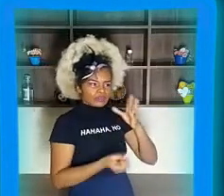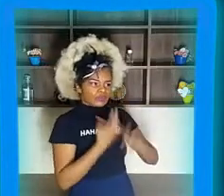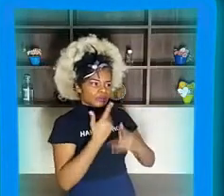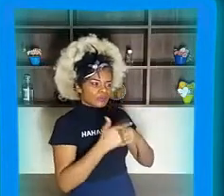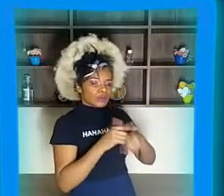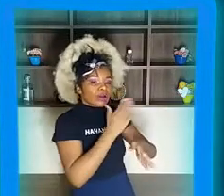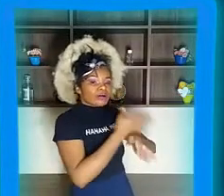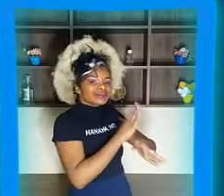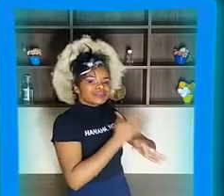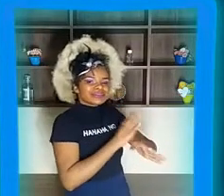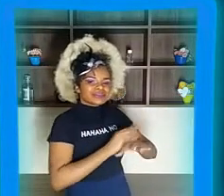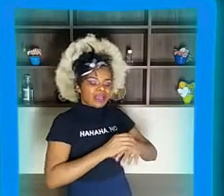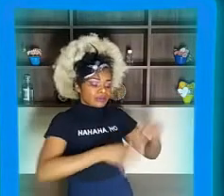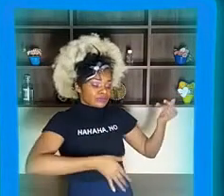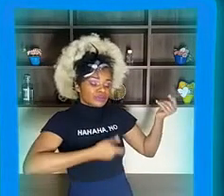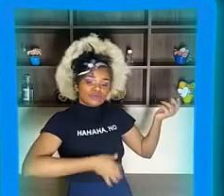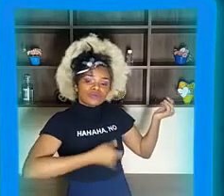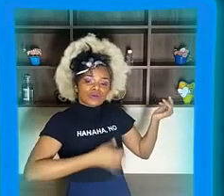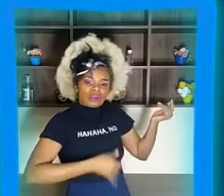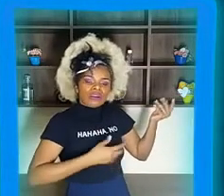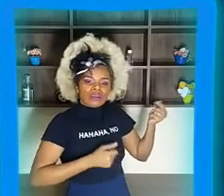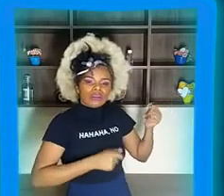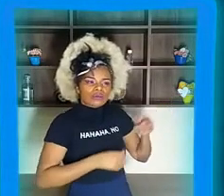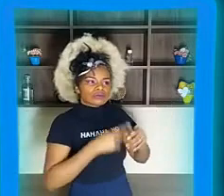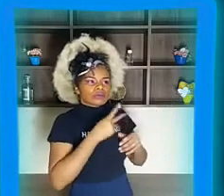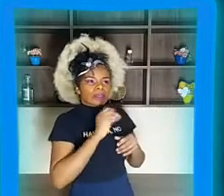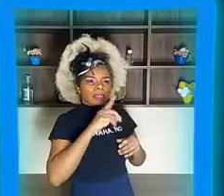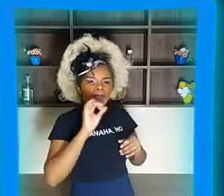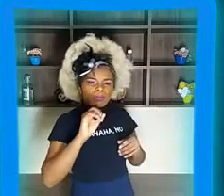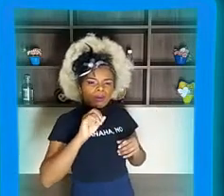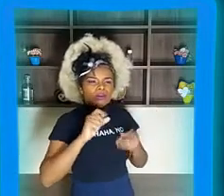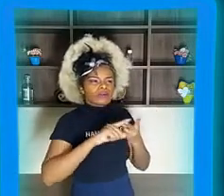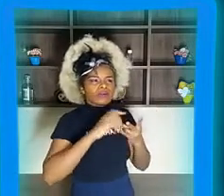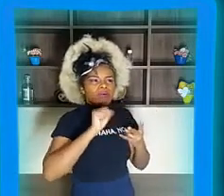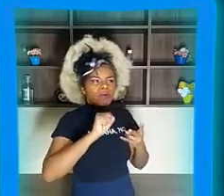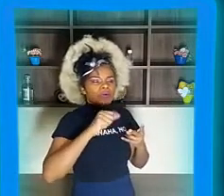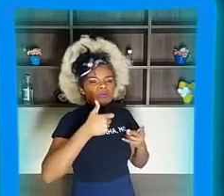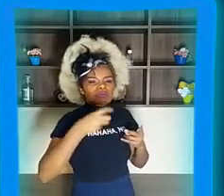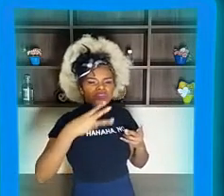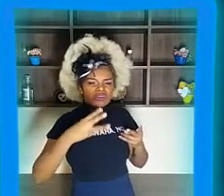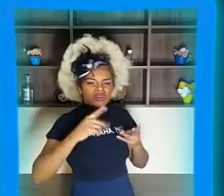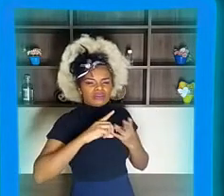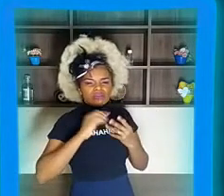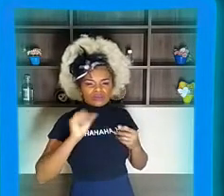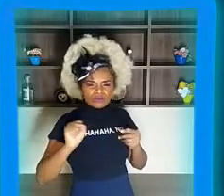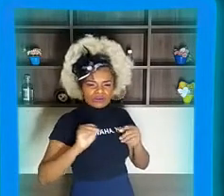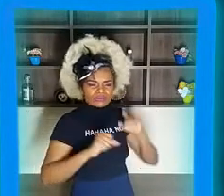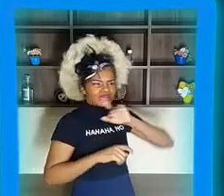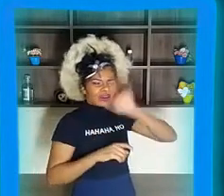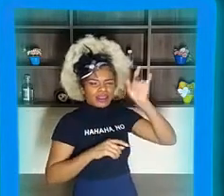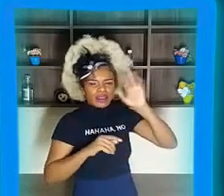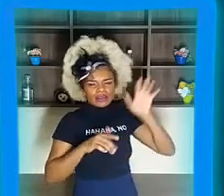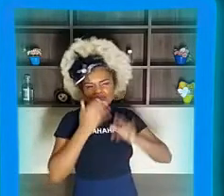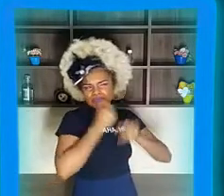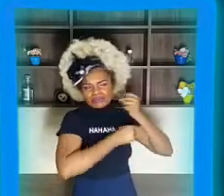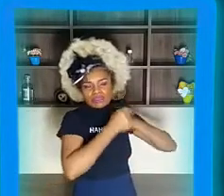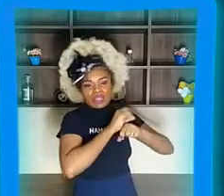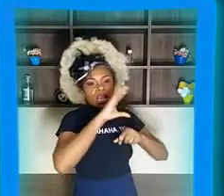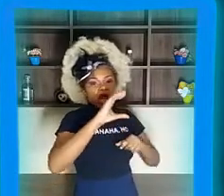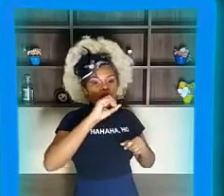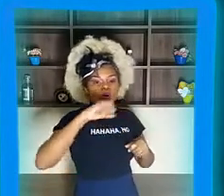ensaios dos violeiros, do Polo 8, 13, 18, mais de 13, né? Lá por volta lá de 2000, da Comerj,